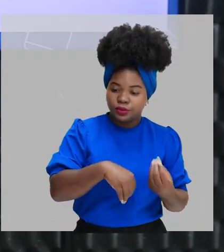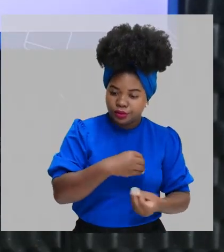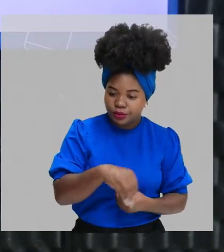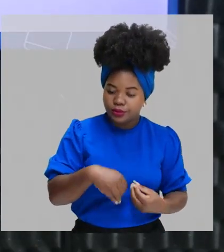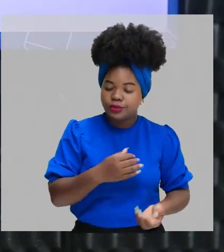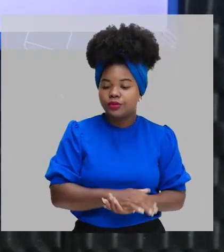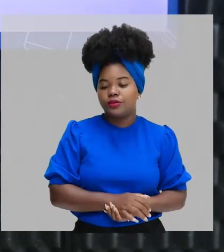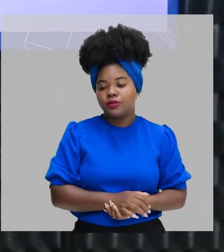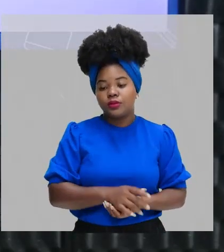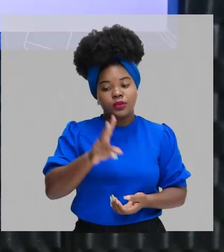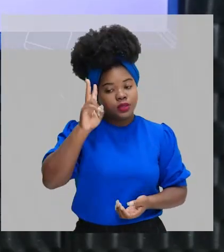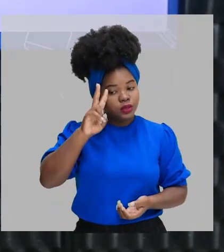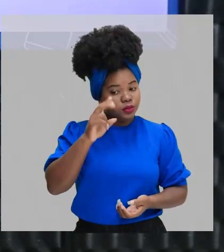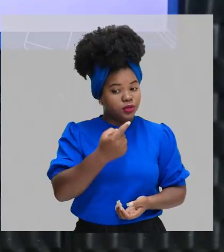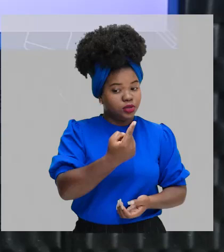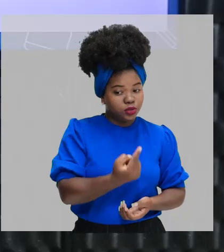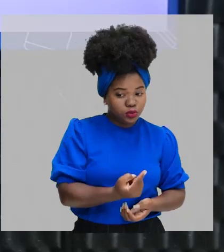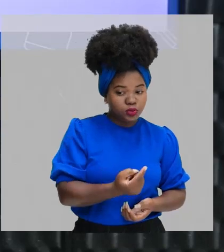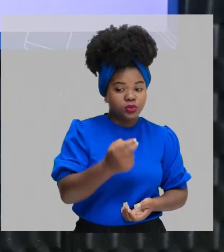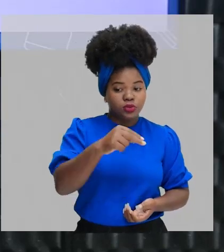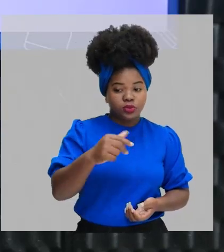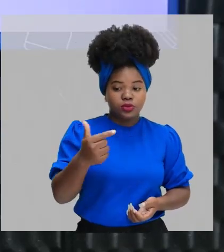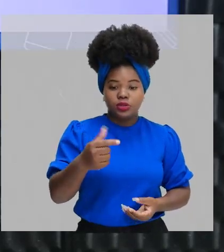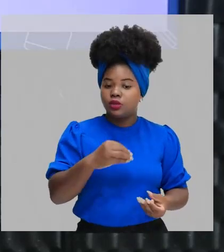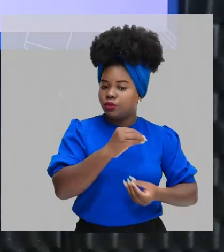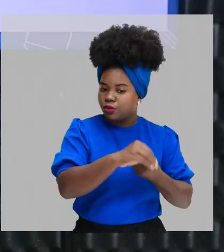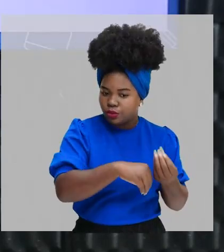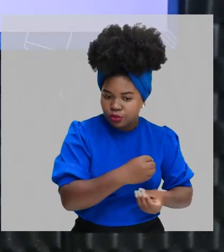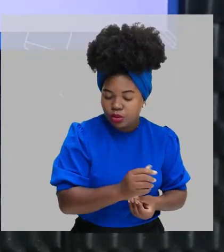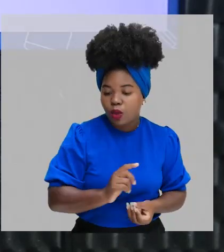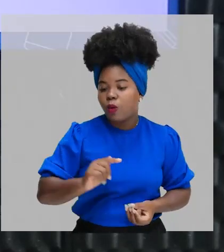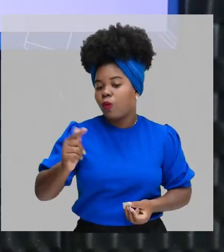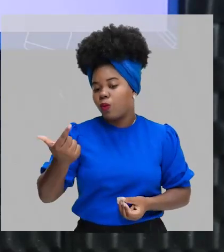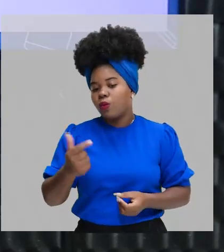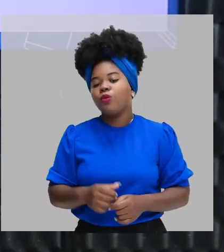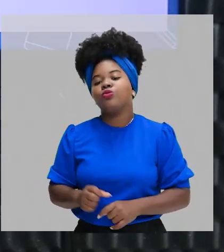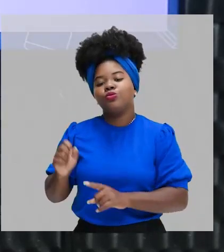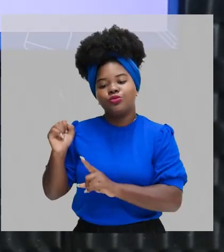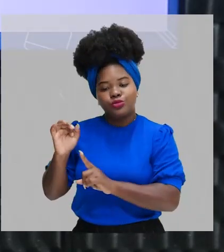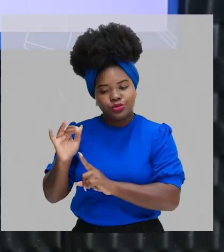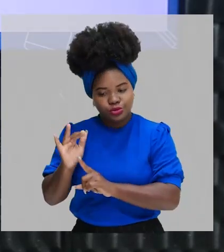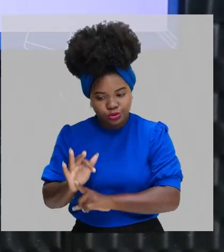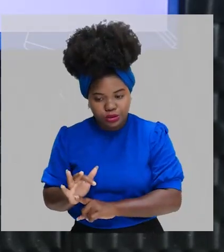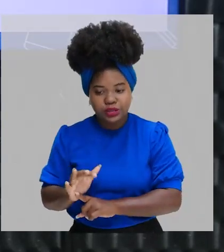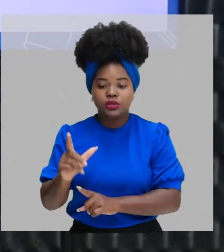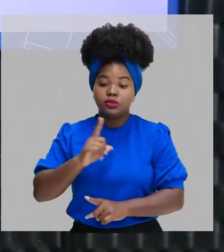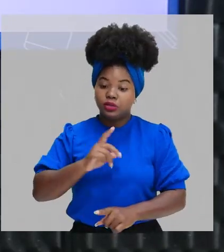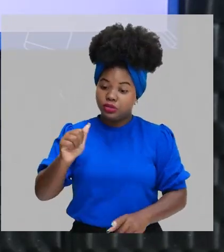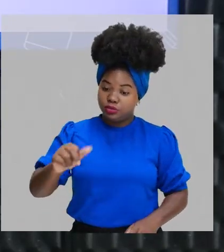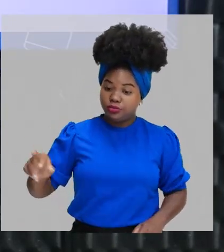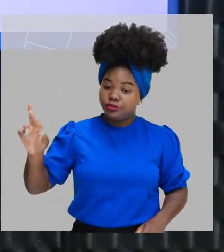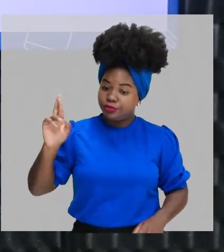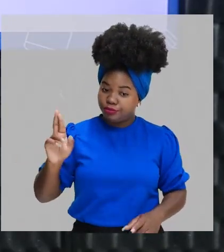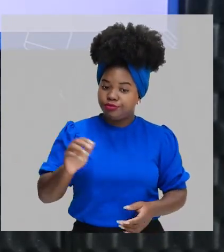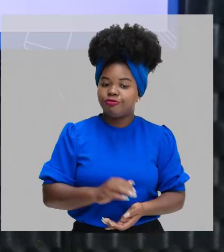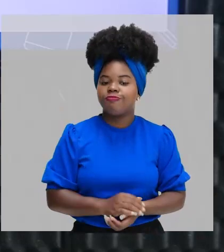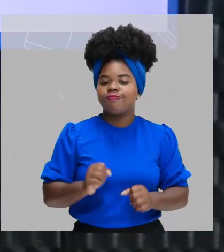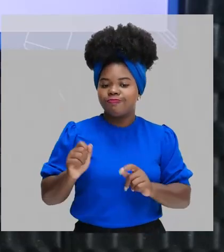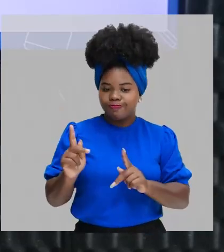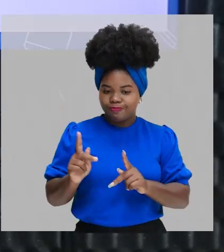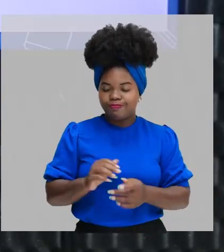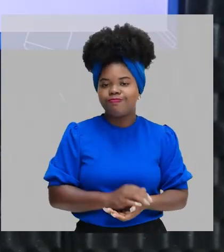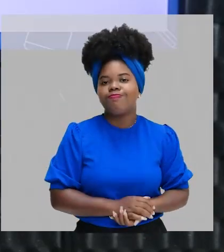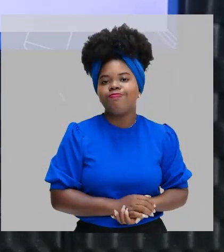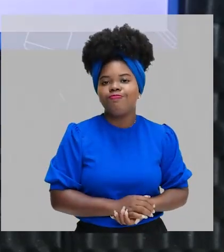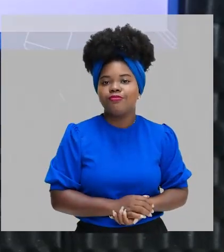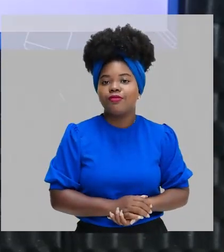parte é do nitrogênio que não reagiu e a outra parte são os gases formados da reação.